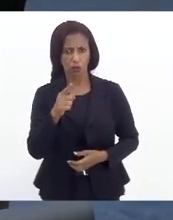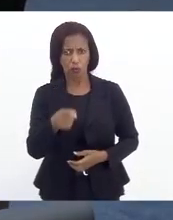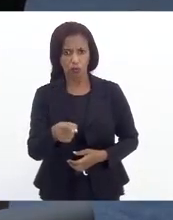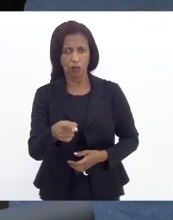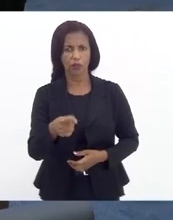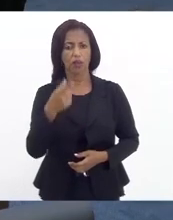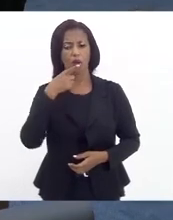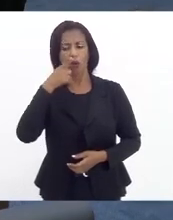lei, não vamos excepcionalizar.